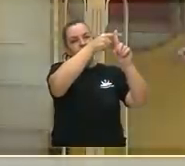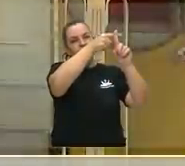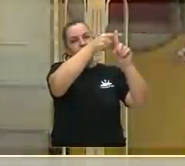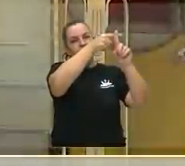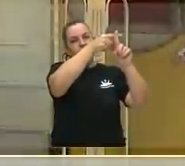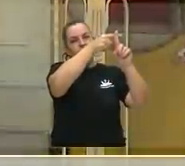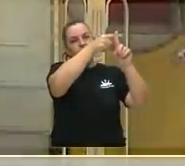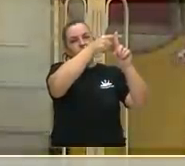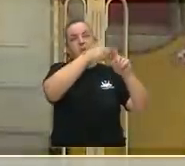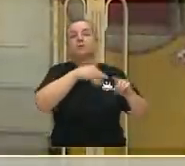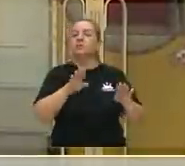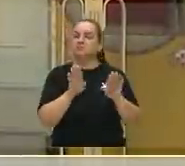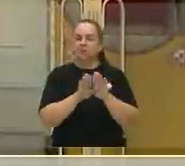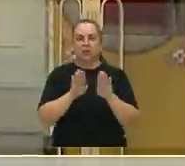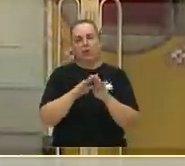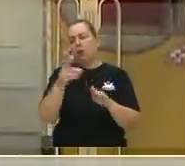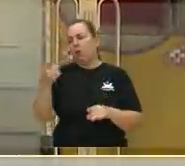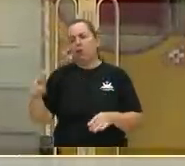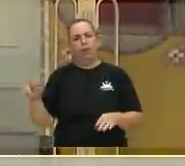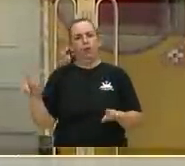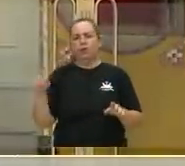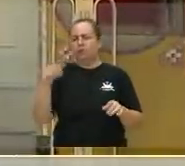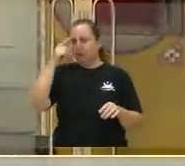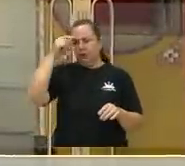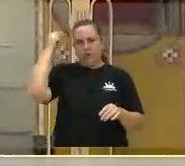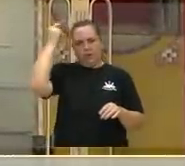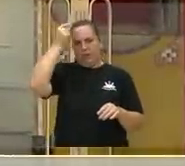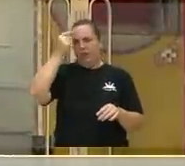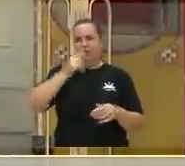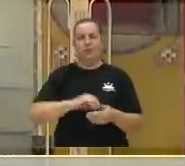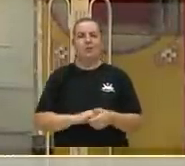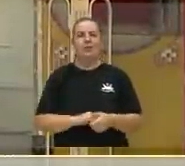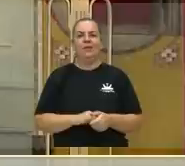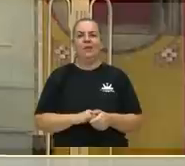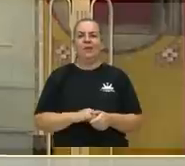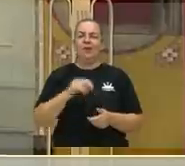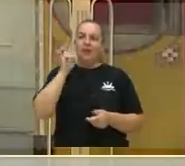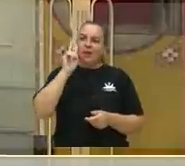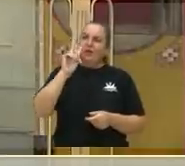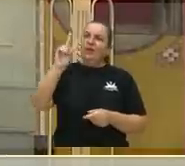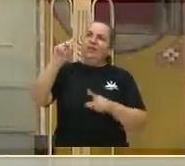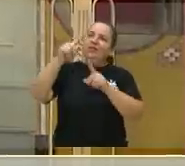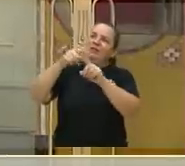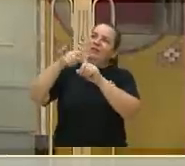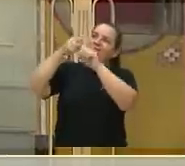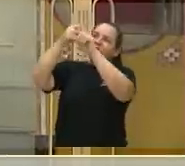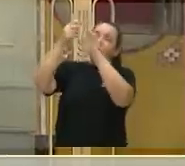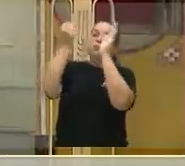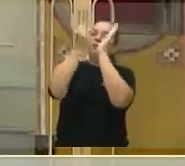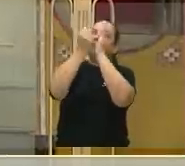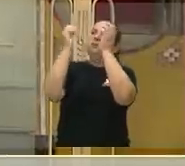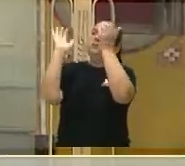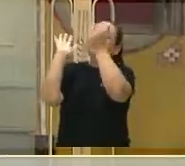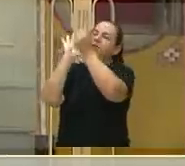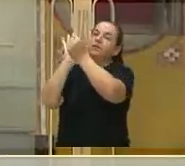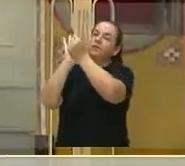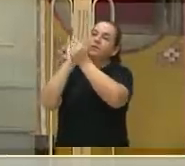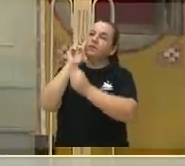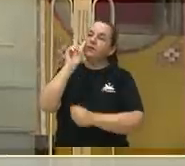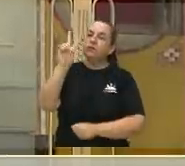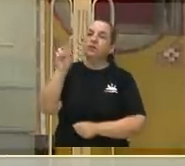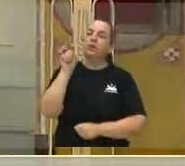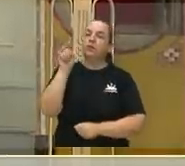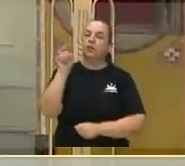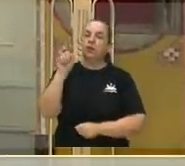assim também outros santos olhando para o cristo crucificado tô vendo